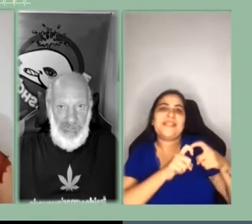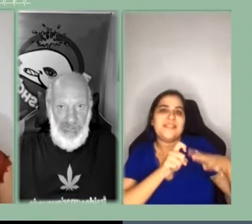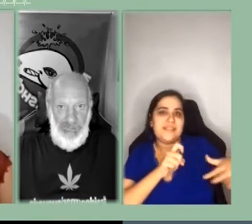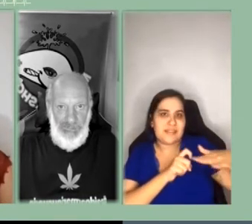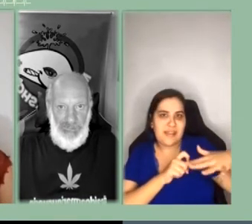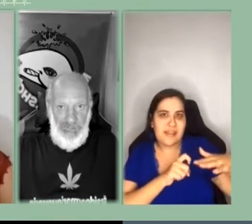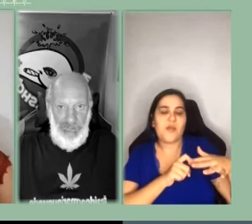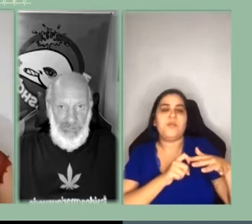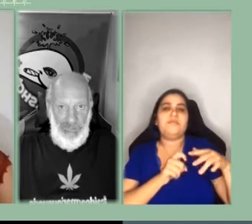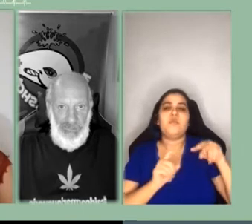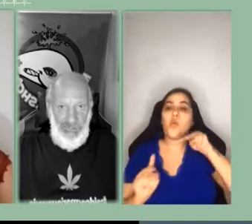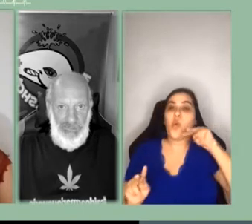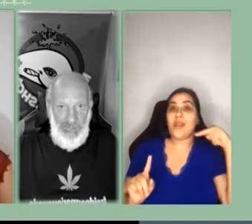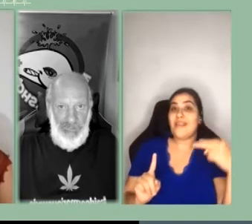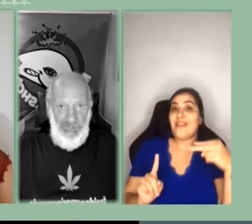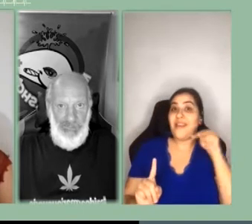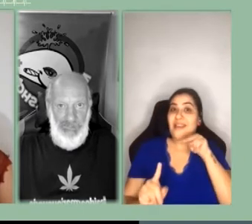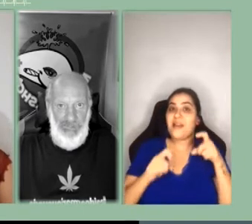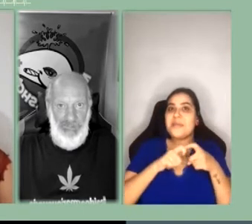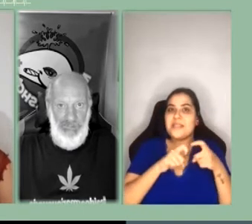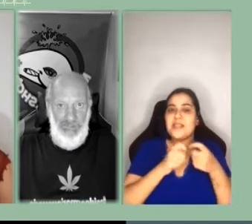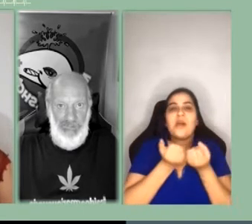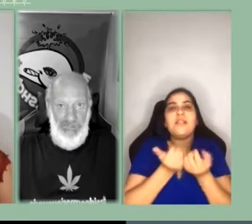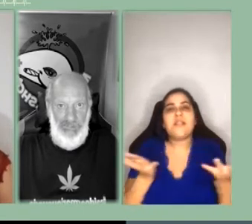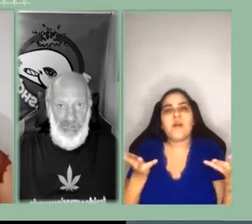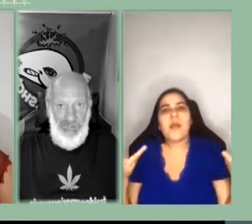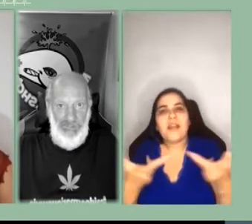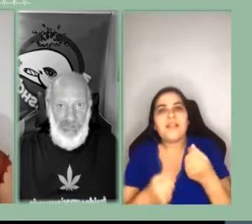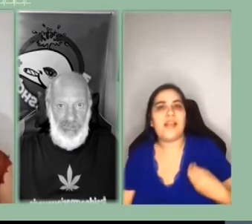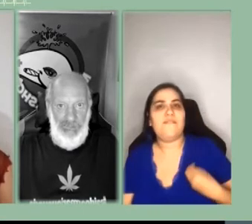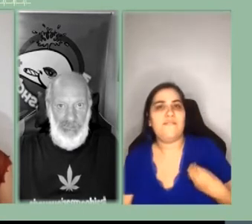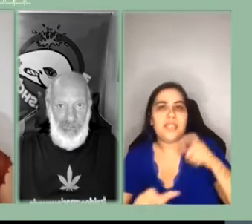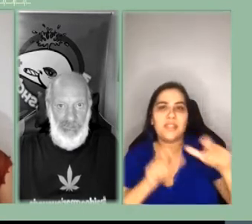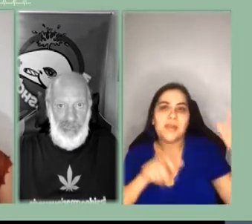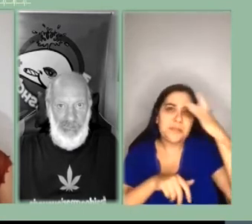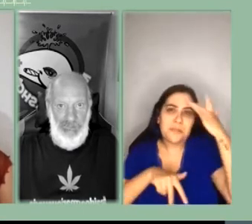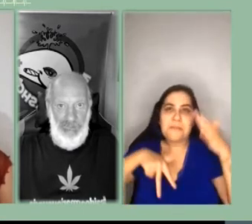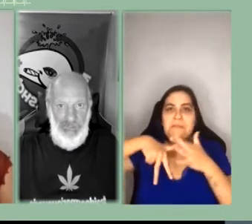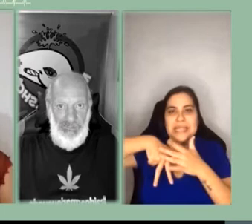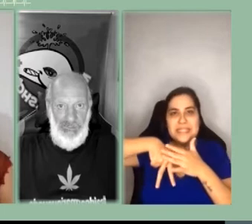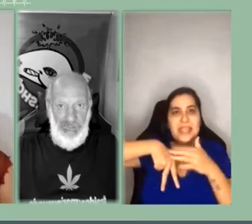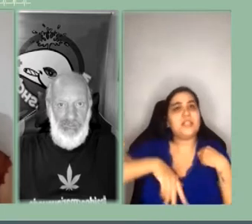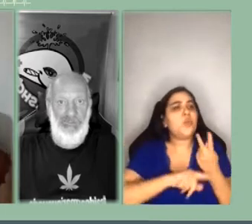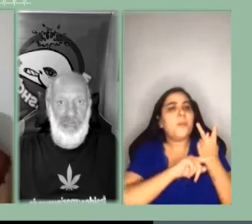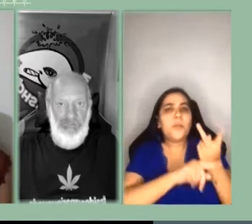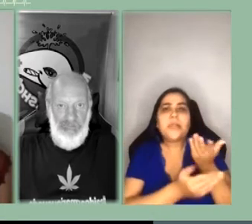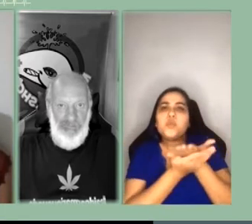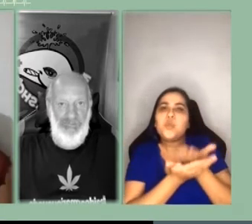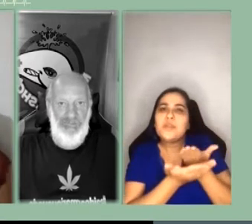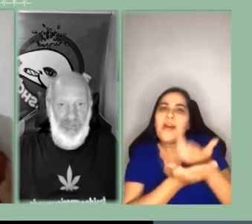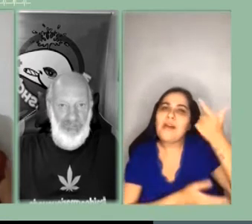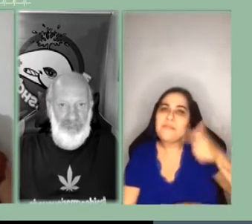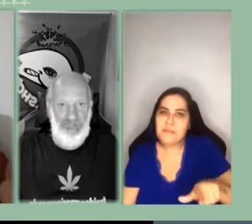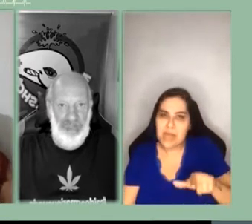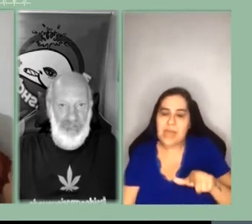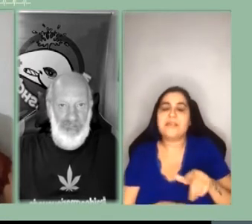com um olhar medicinal, para dar qualidade de vida para os meus pacientes, eu fui atrás em busca de estudar mais coisas. E aí